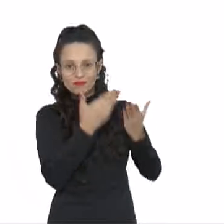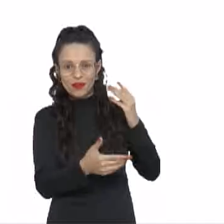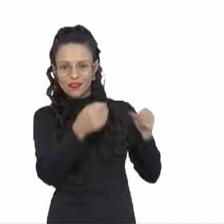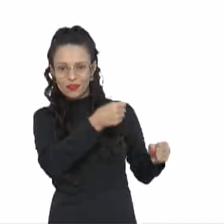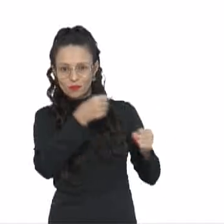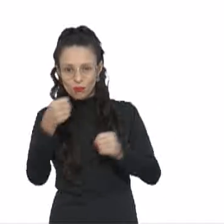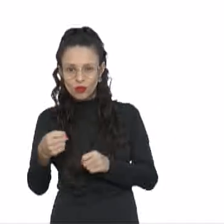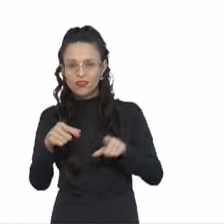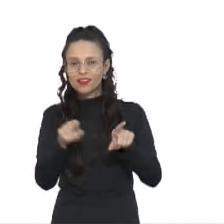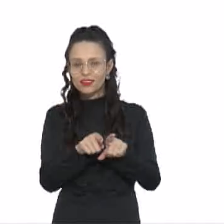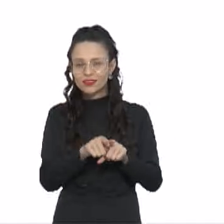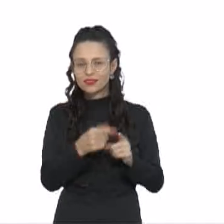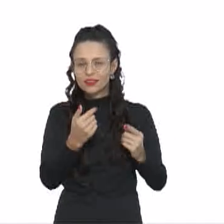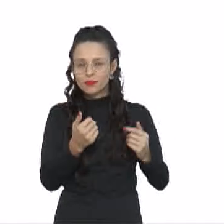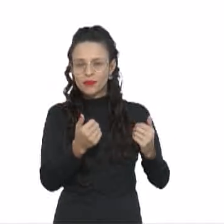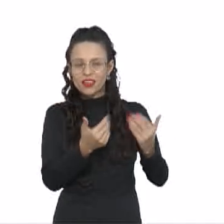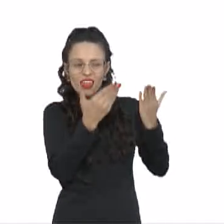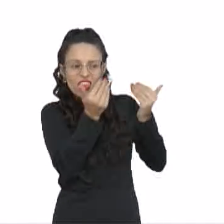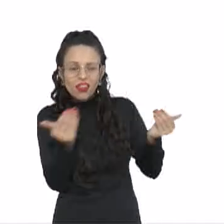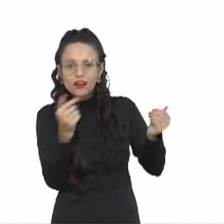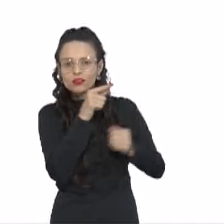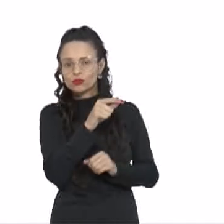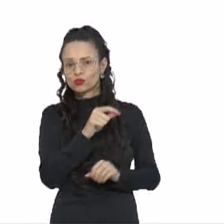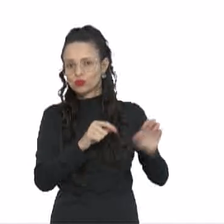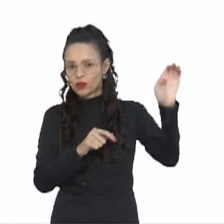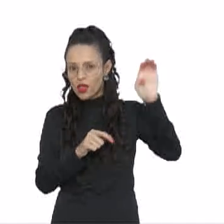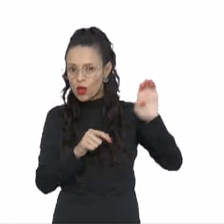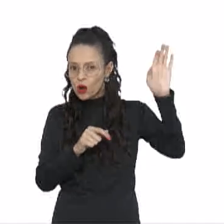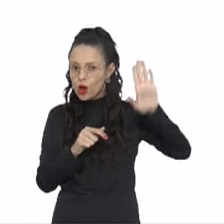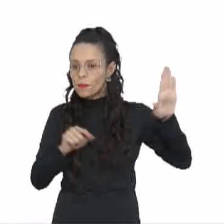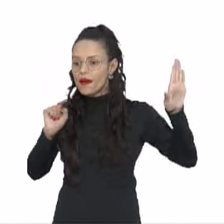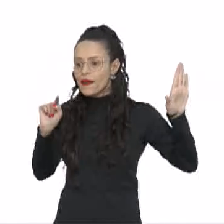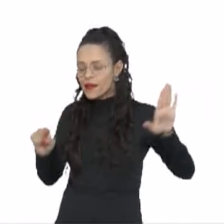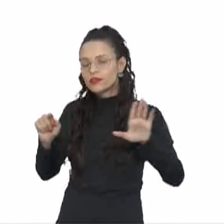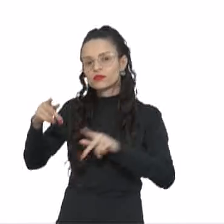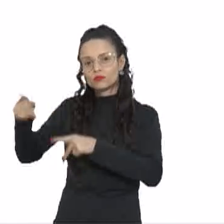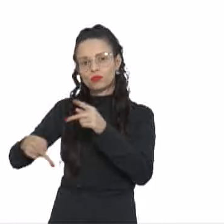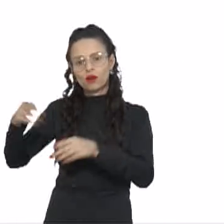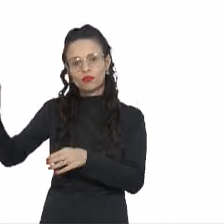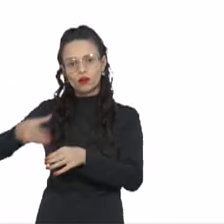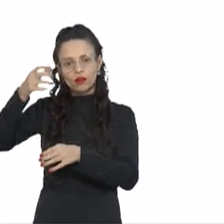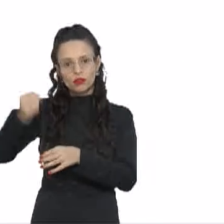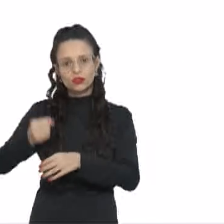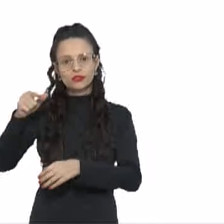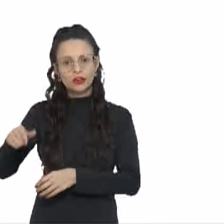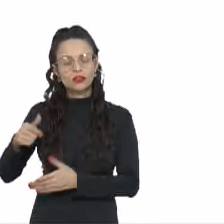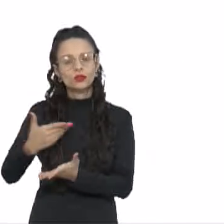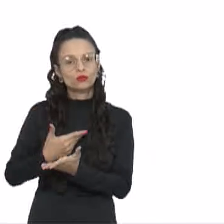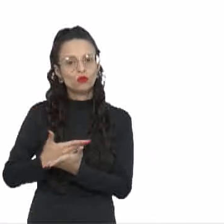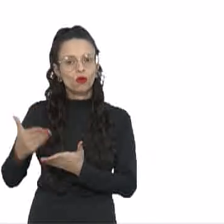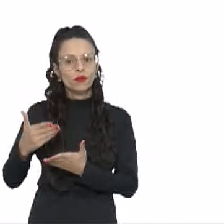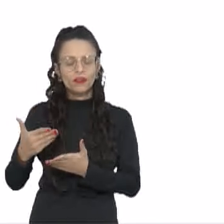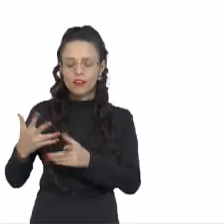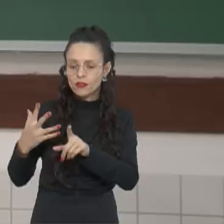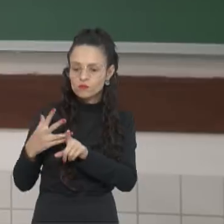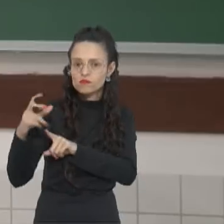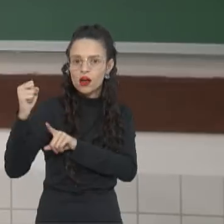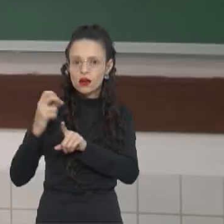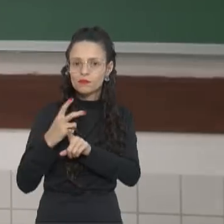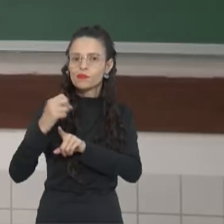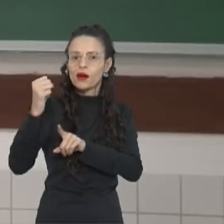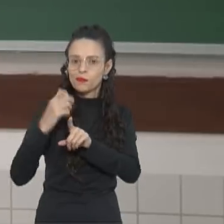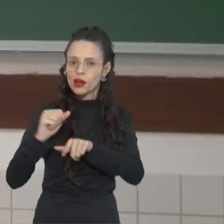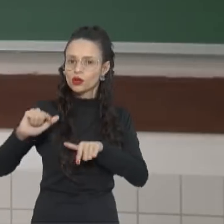e do prestígio dos países europeus, os povos colonizados passaram a conseguir êxitos em suas